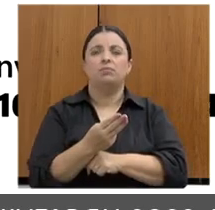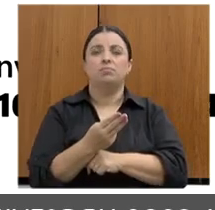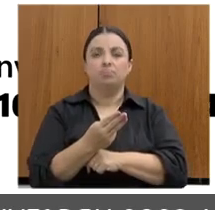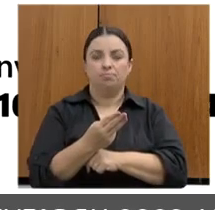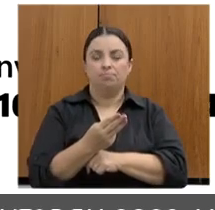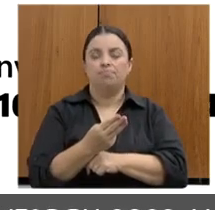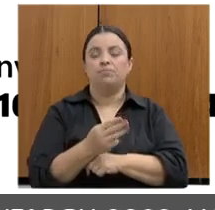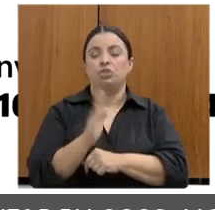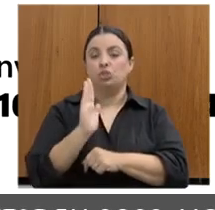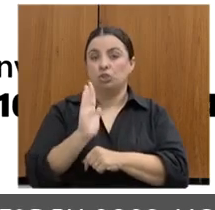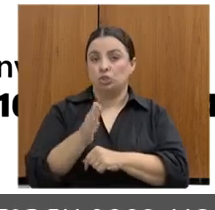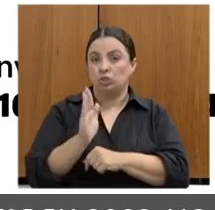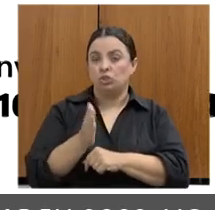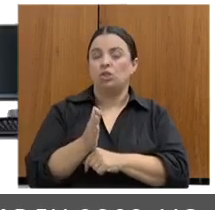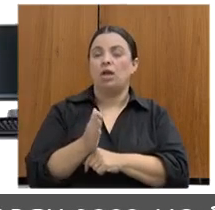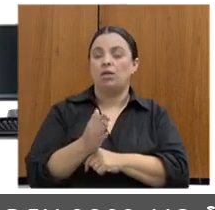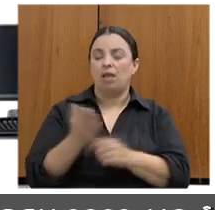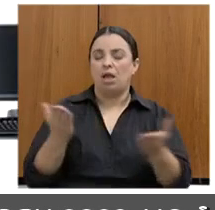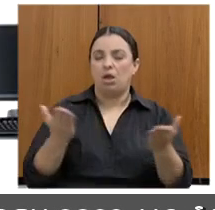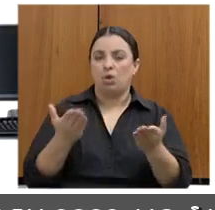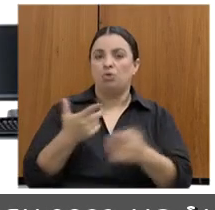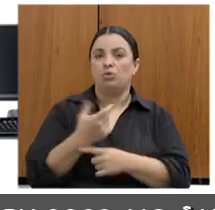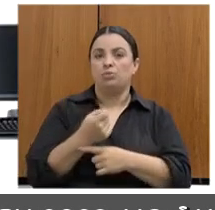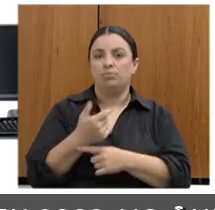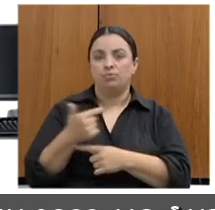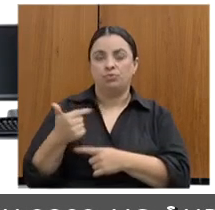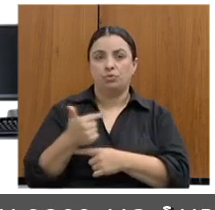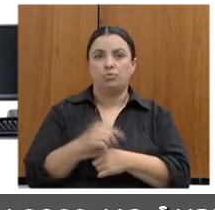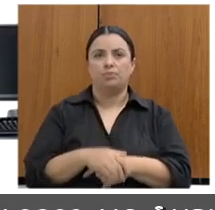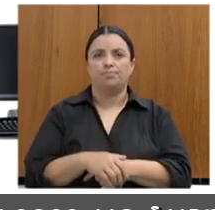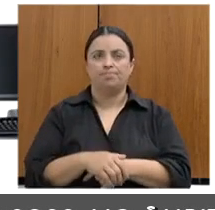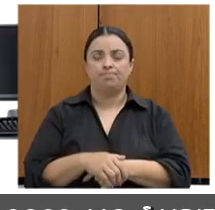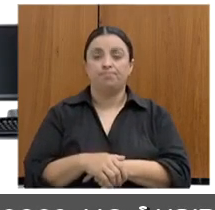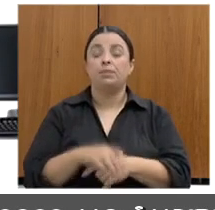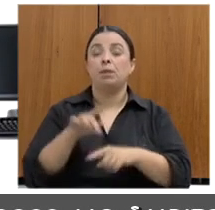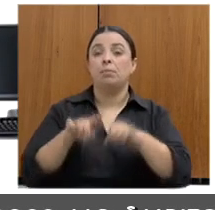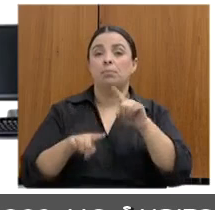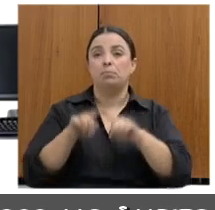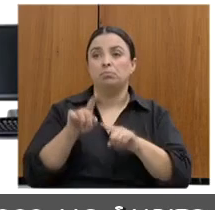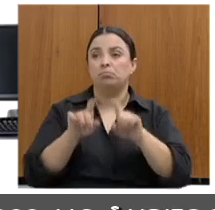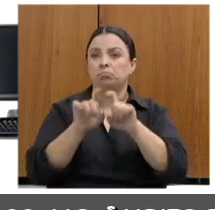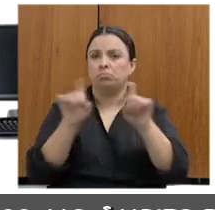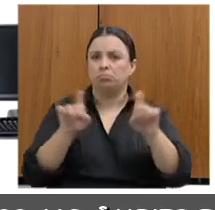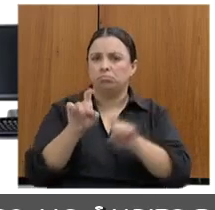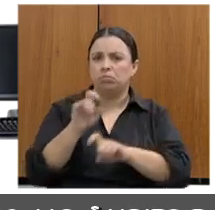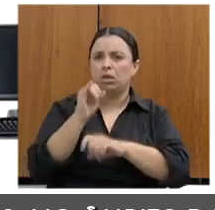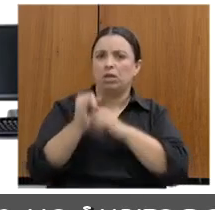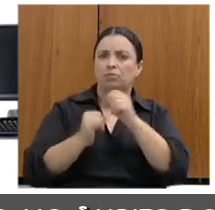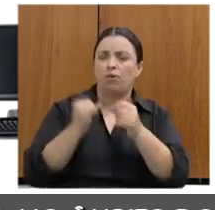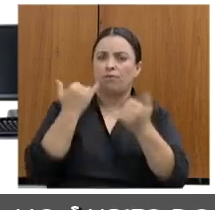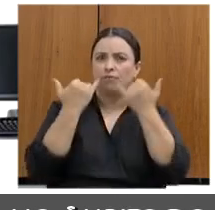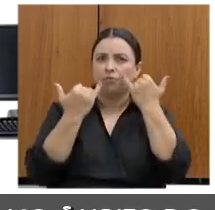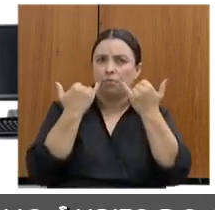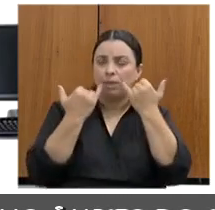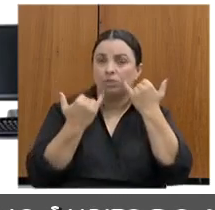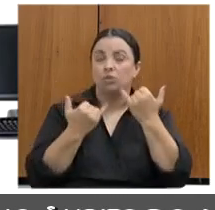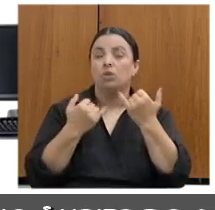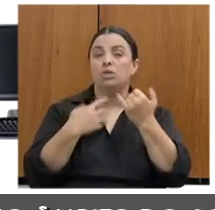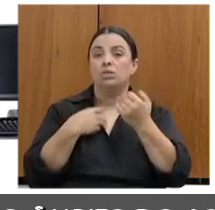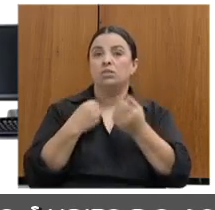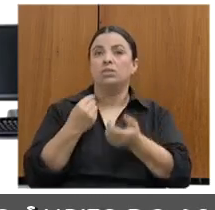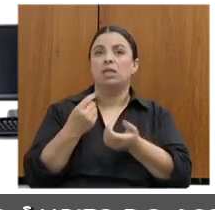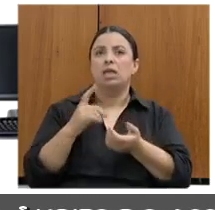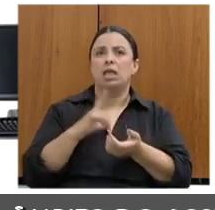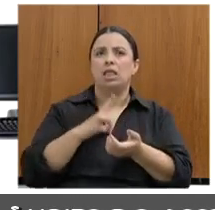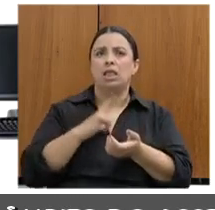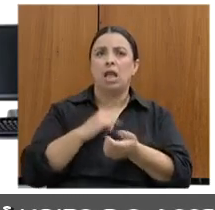2022 próxima em termos de equipamentos de informática destinados às 14 novas